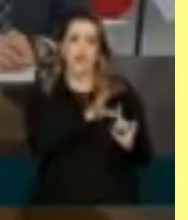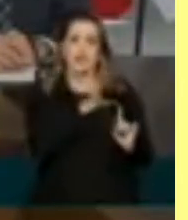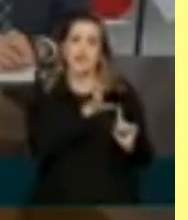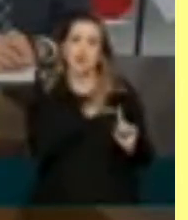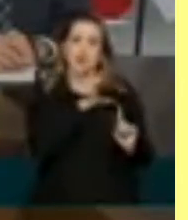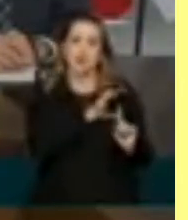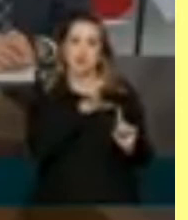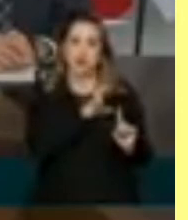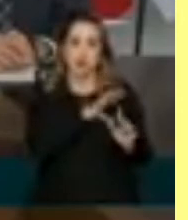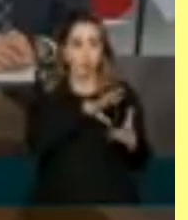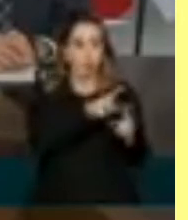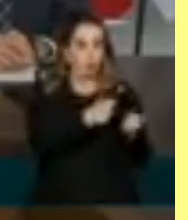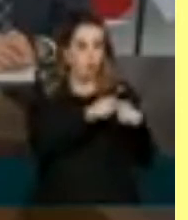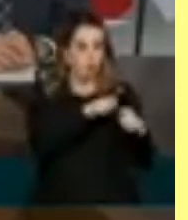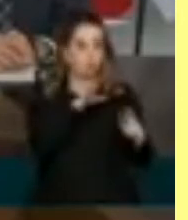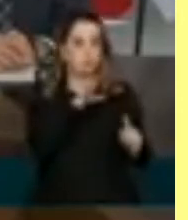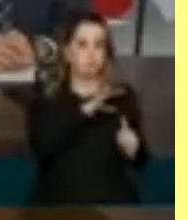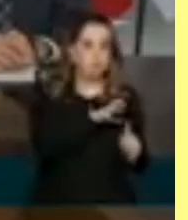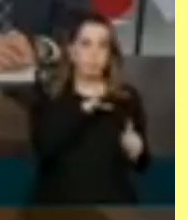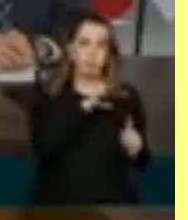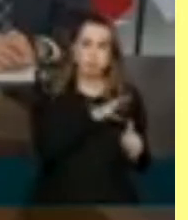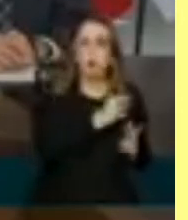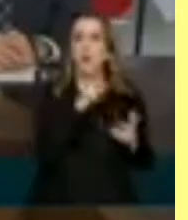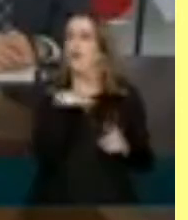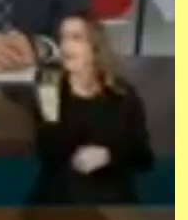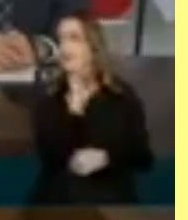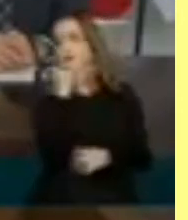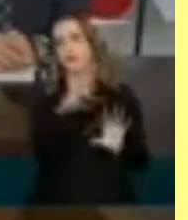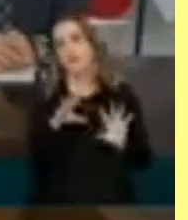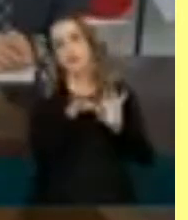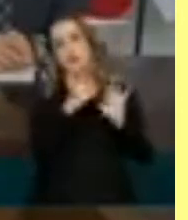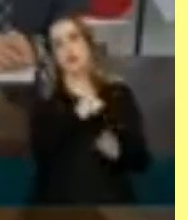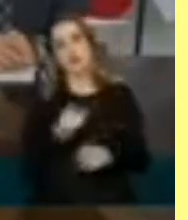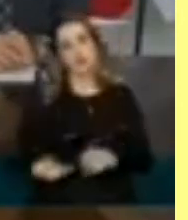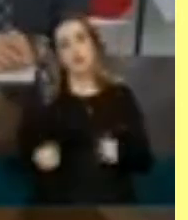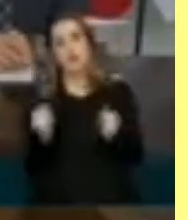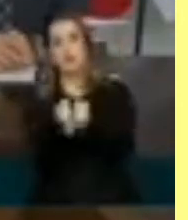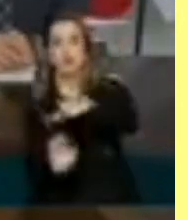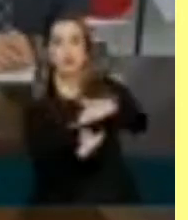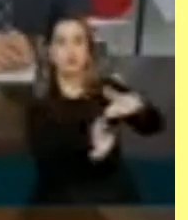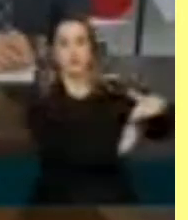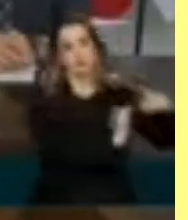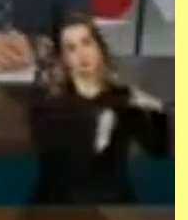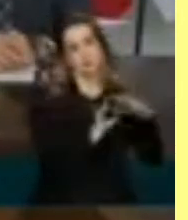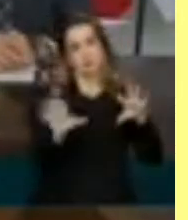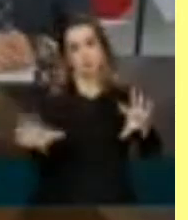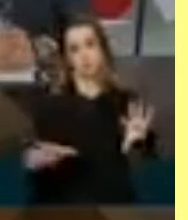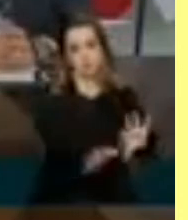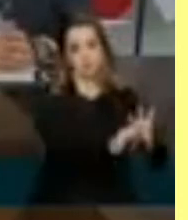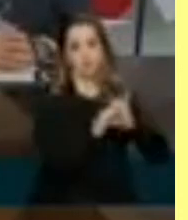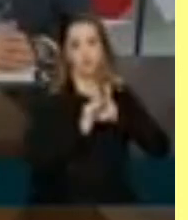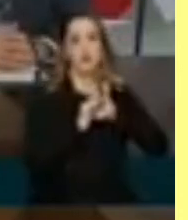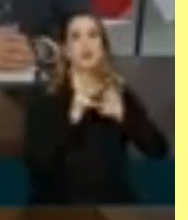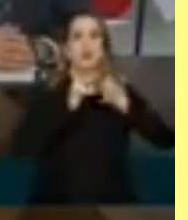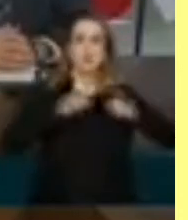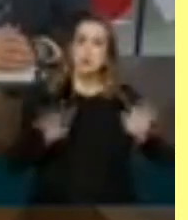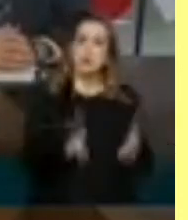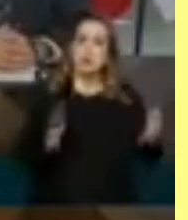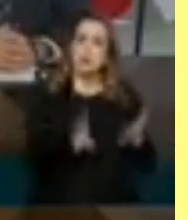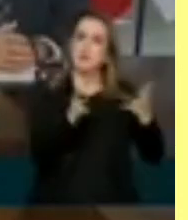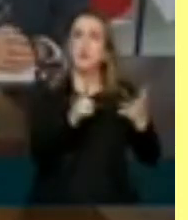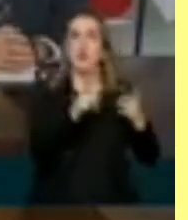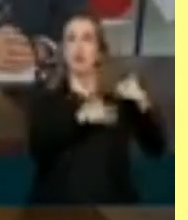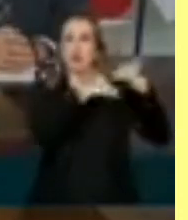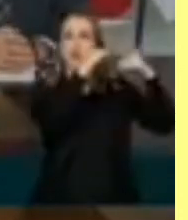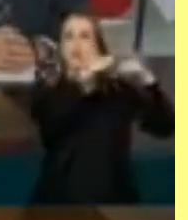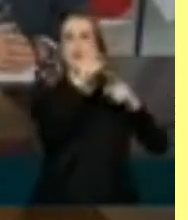públicas, é crucial promover concessões e parcerias público-privadas que mobilizem recursos suficientes para impulsionar o